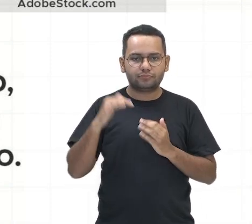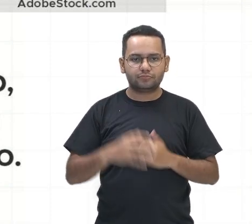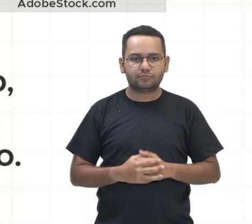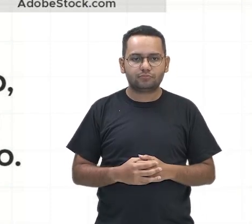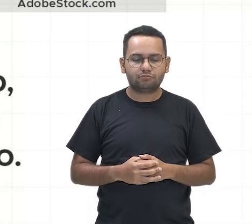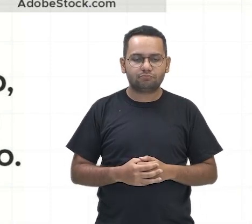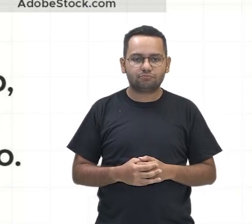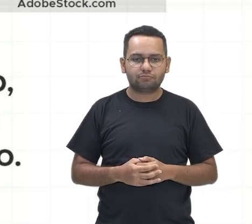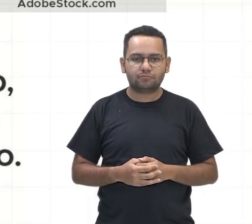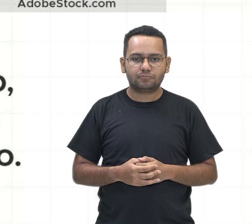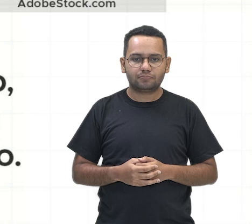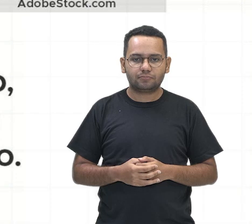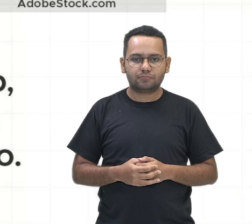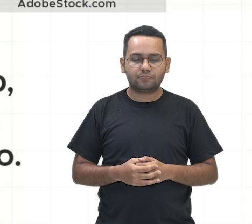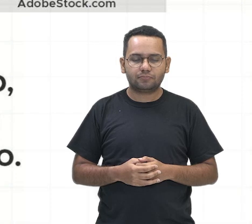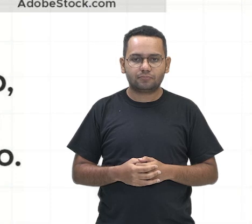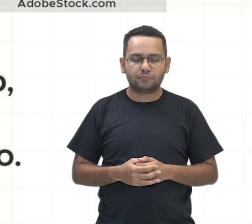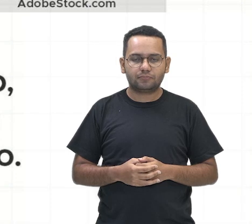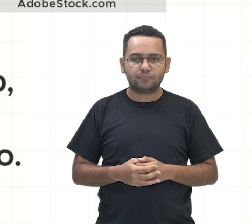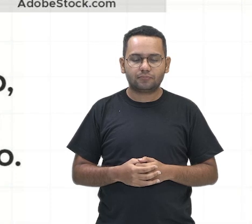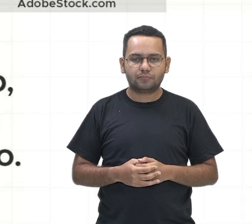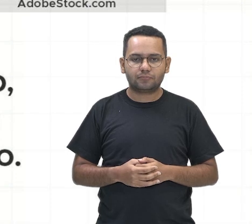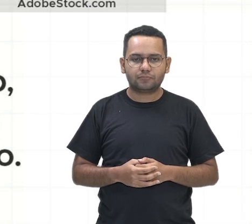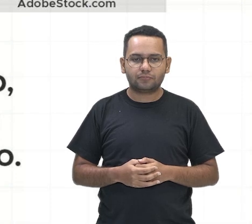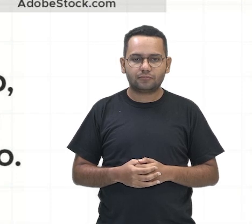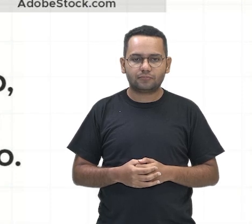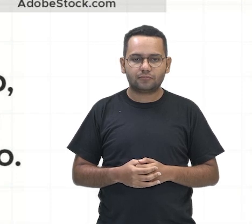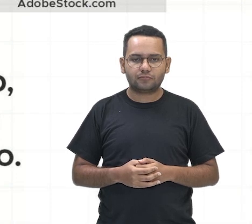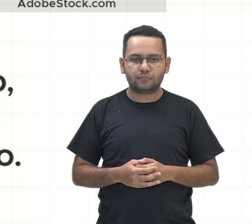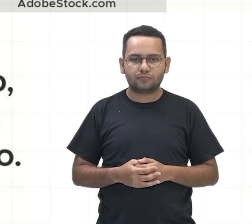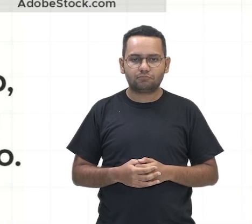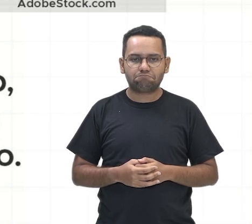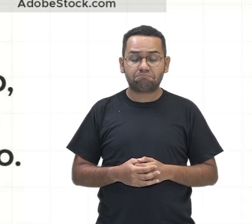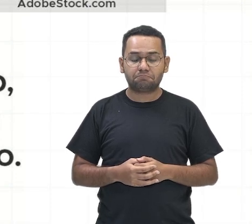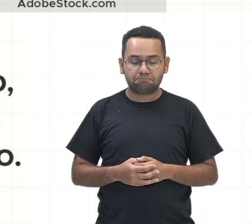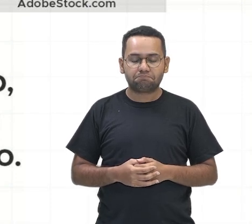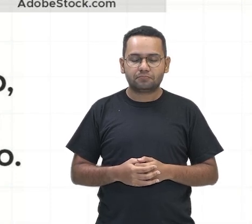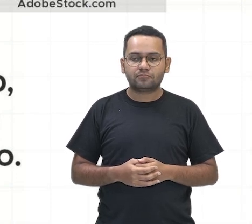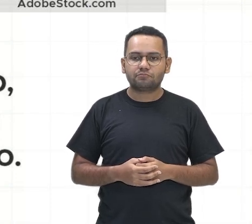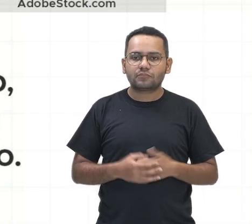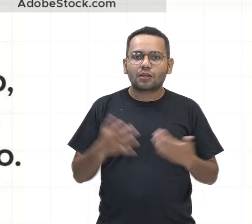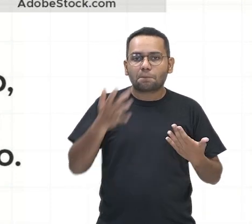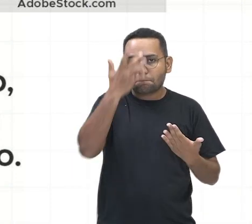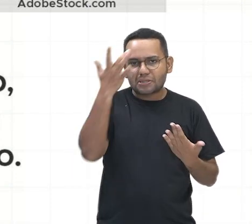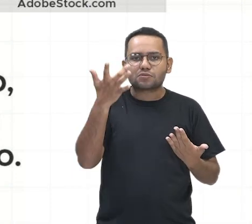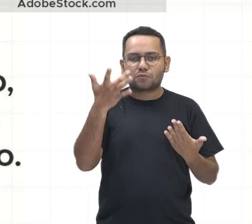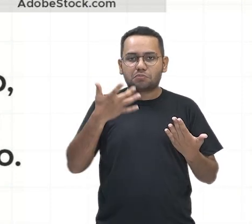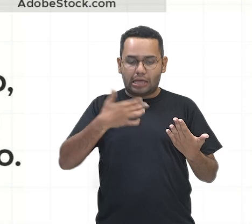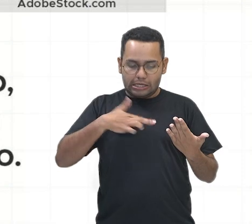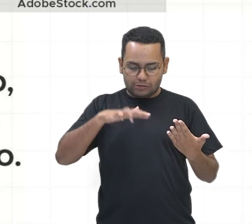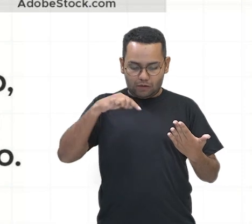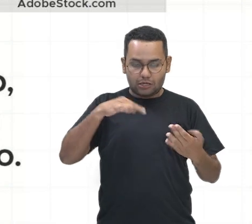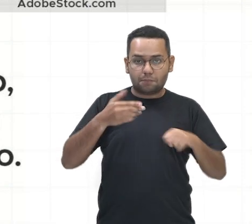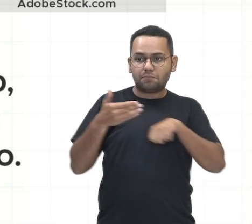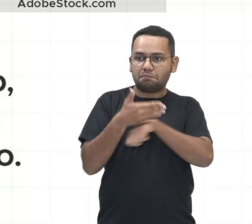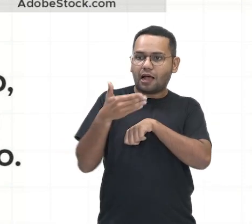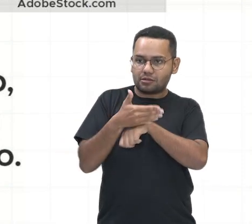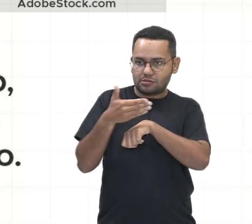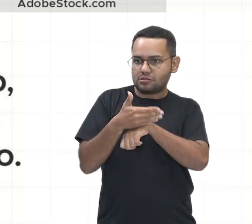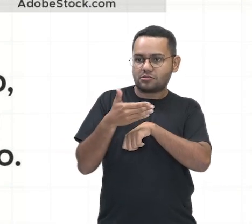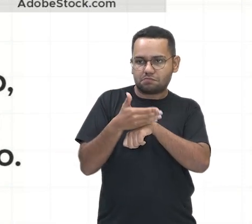uma religião e adere a ela, consequentemente, essa pessoa